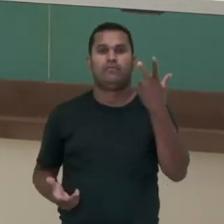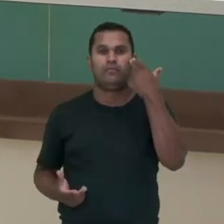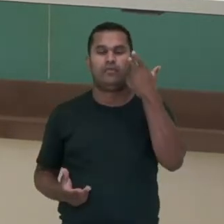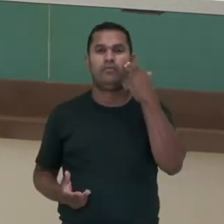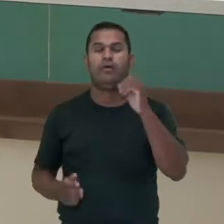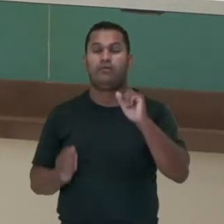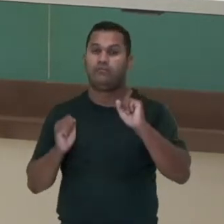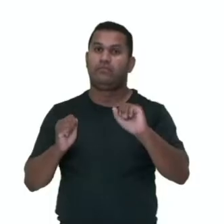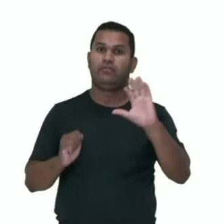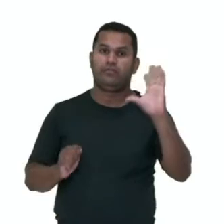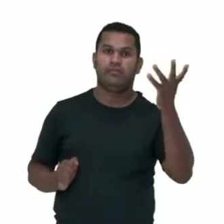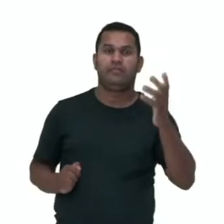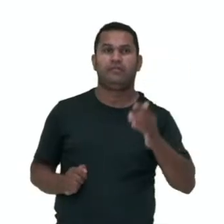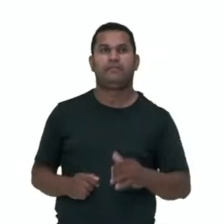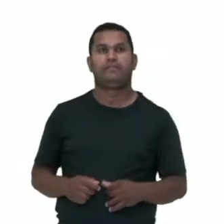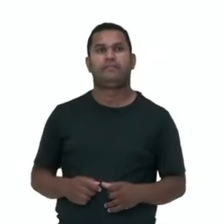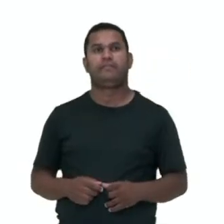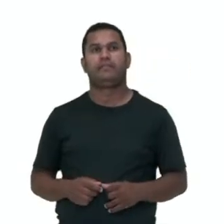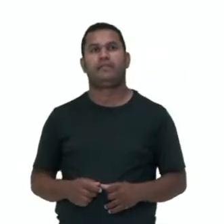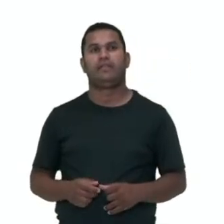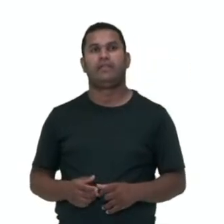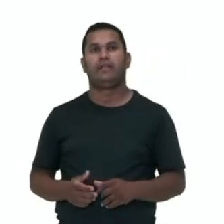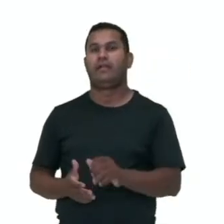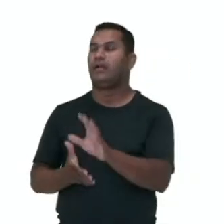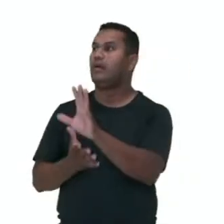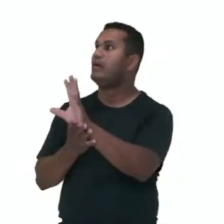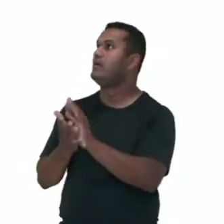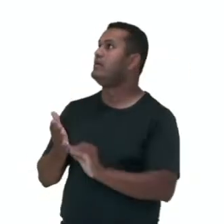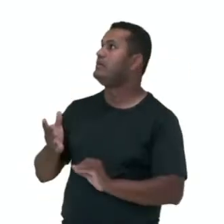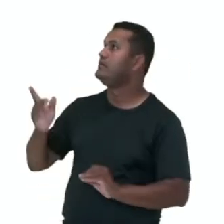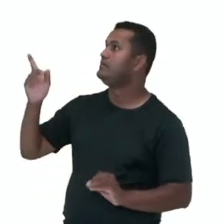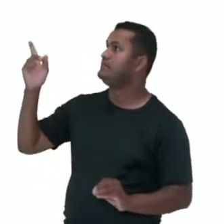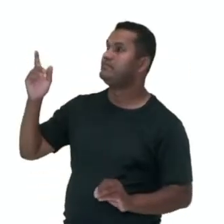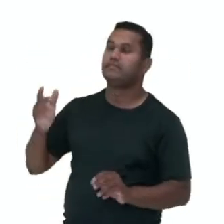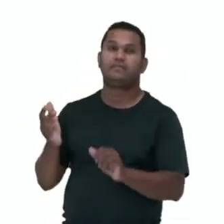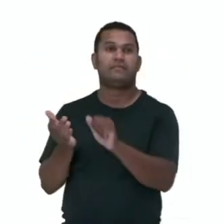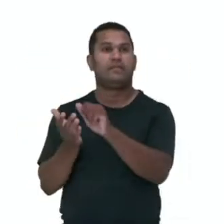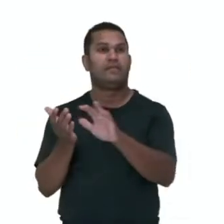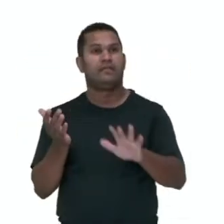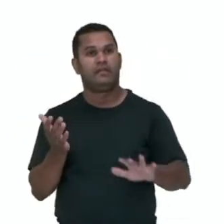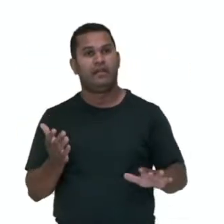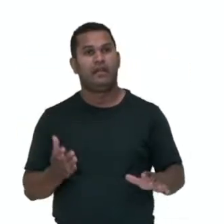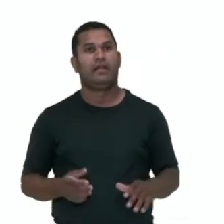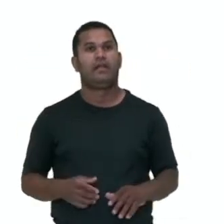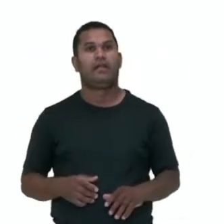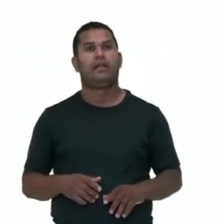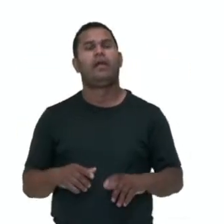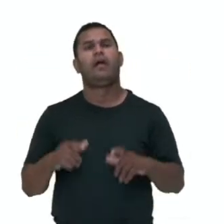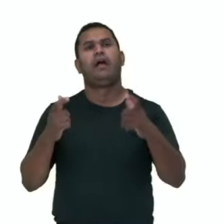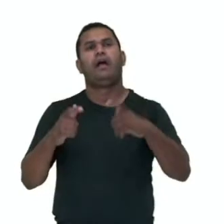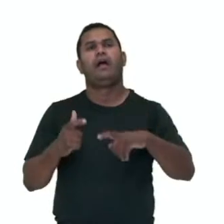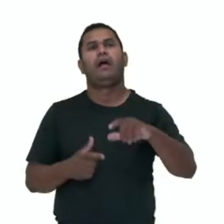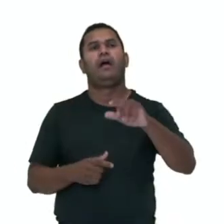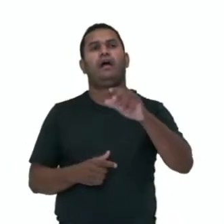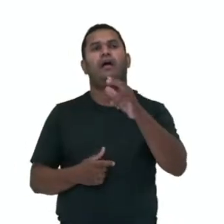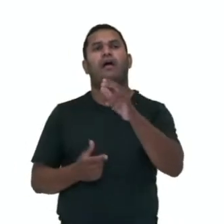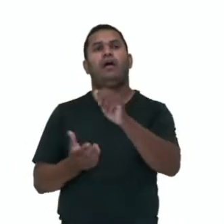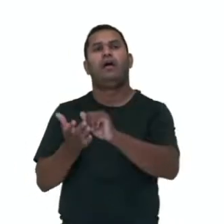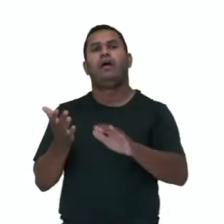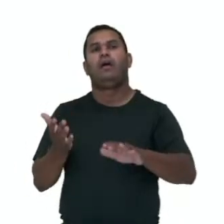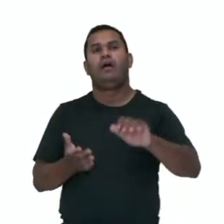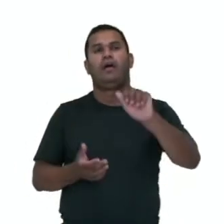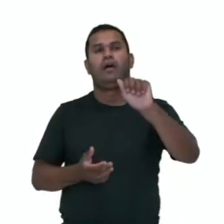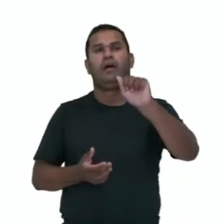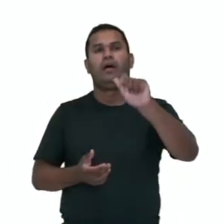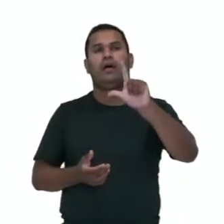pessoal. Uma característica hereditária, denominada albinismo, se expressa por meio do gene azão em